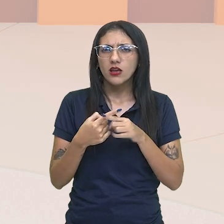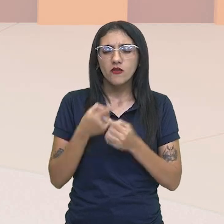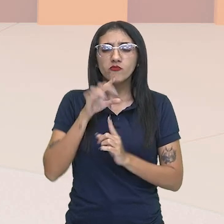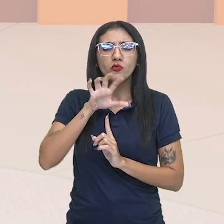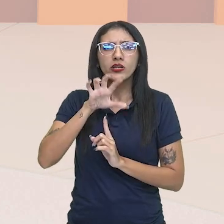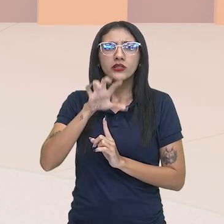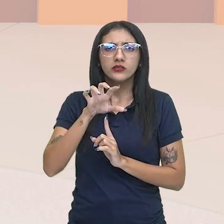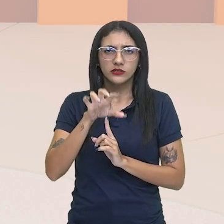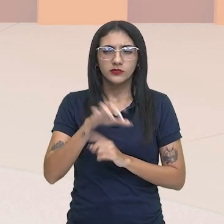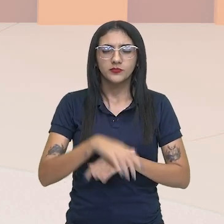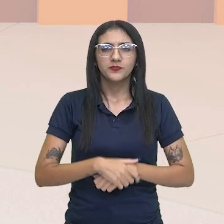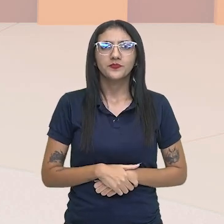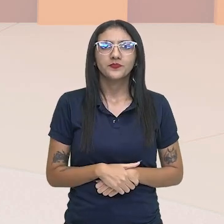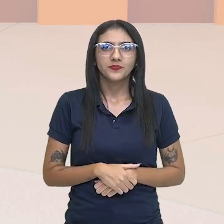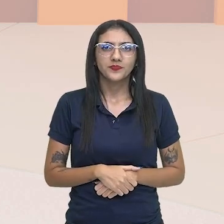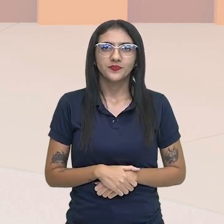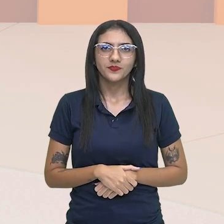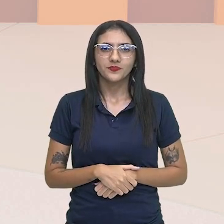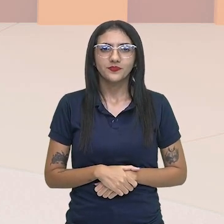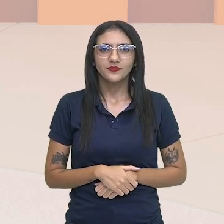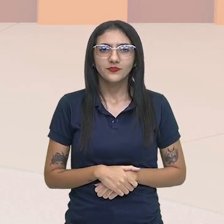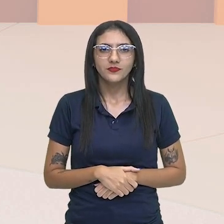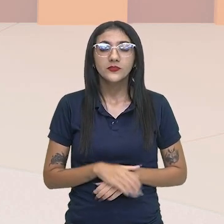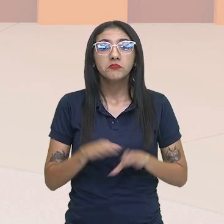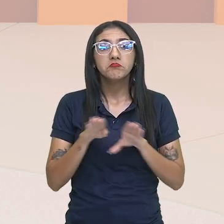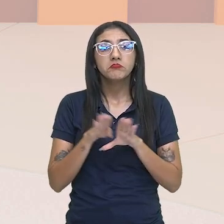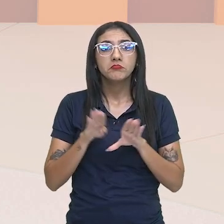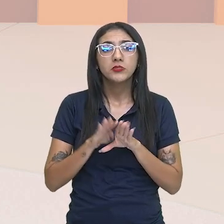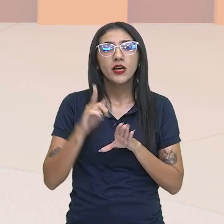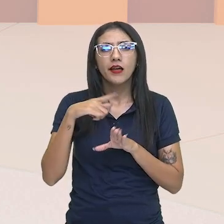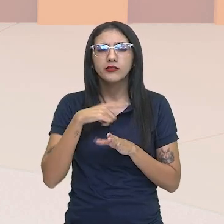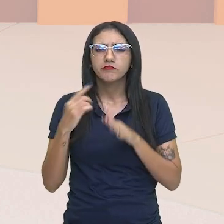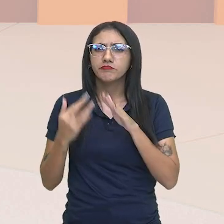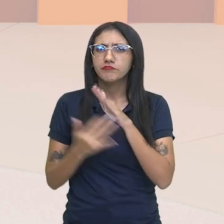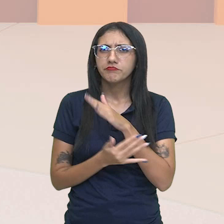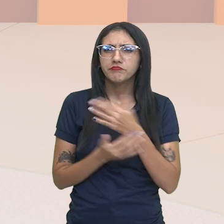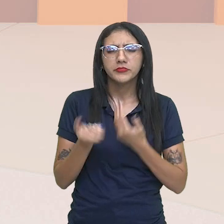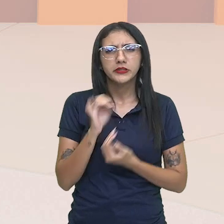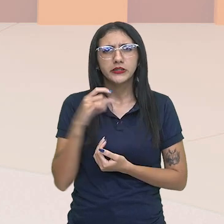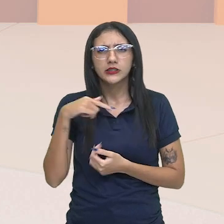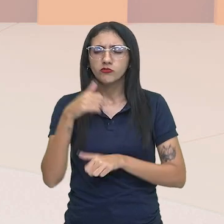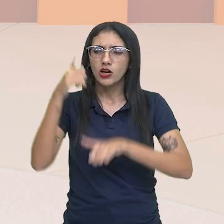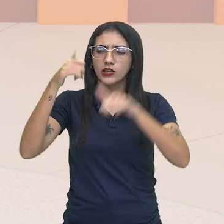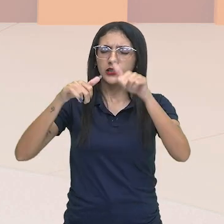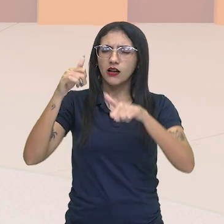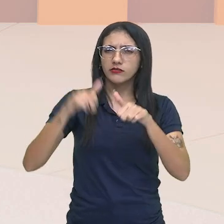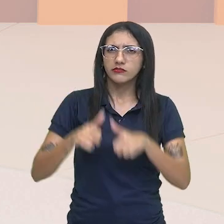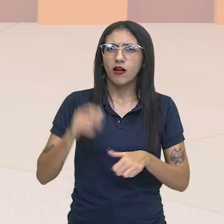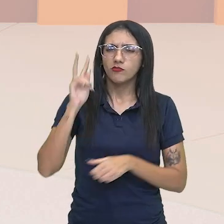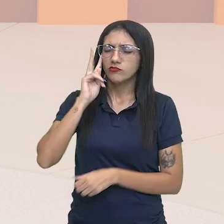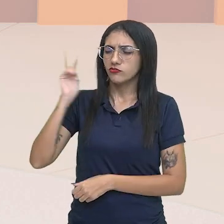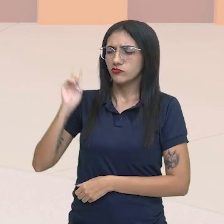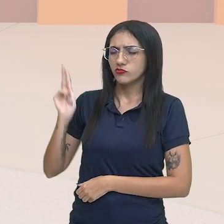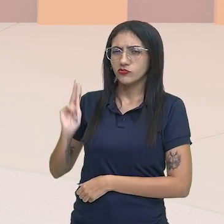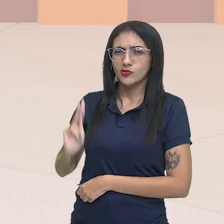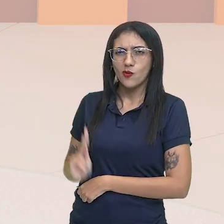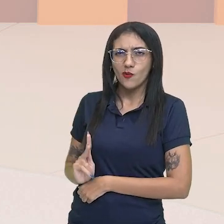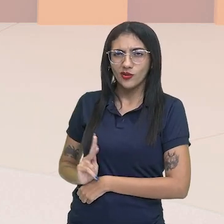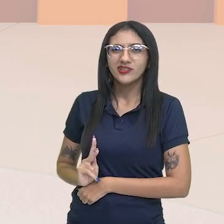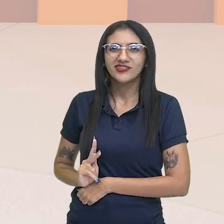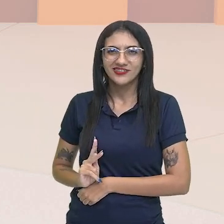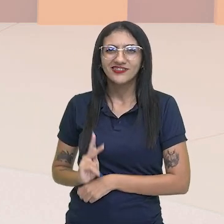as pessoas a migrarem. E a prática da migração, se a gente for observar aí a história da